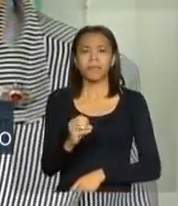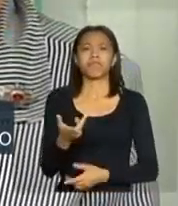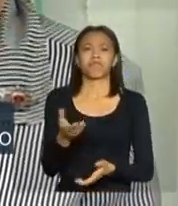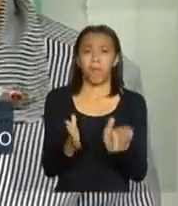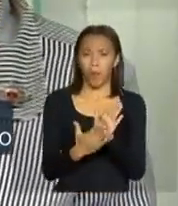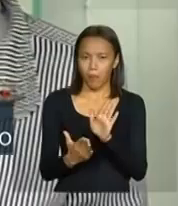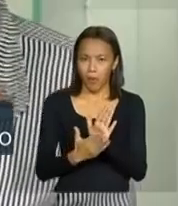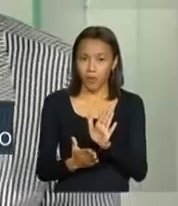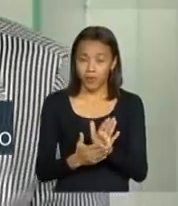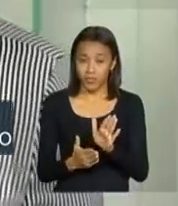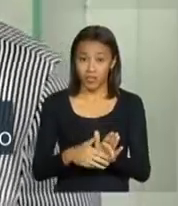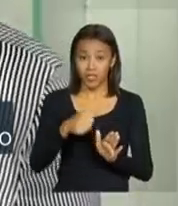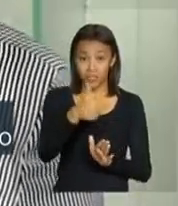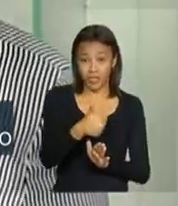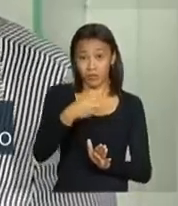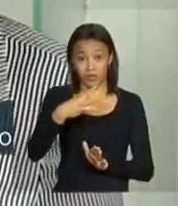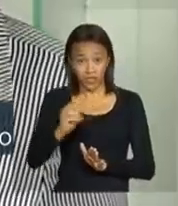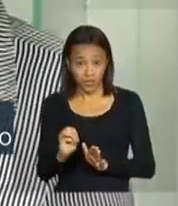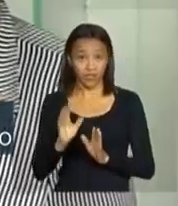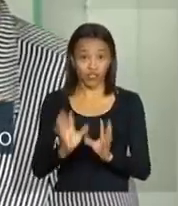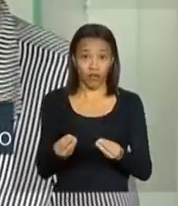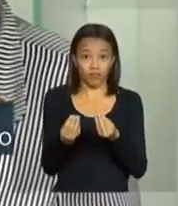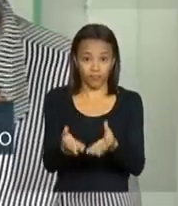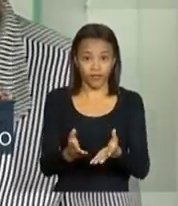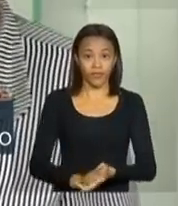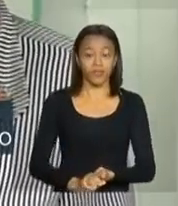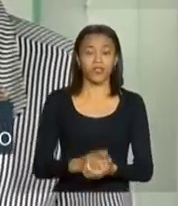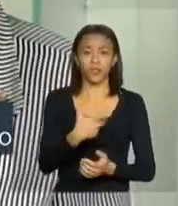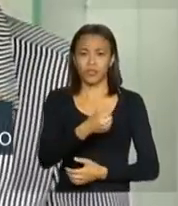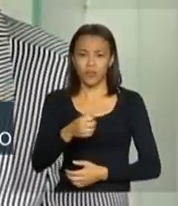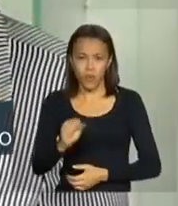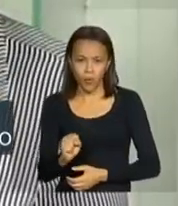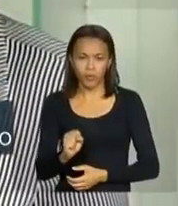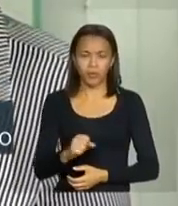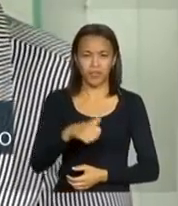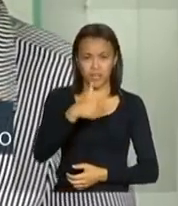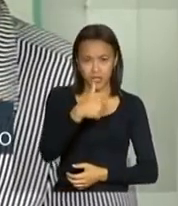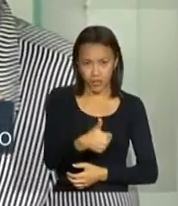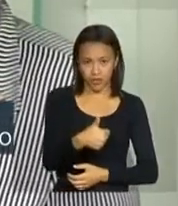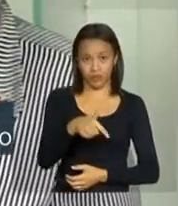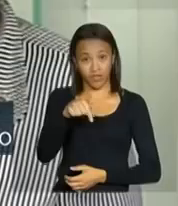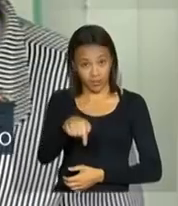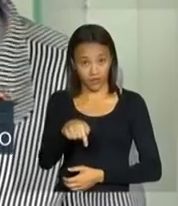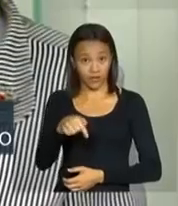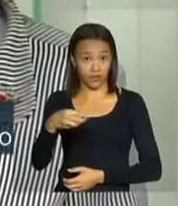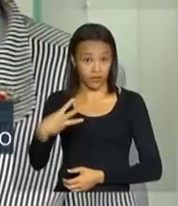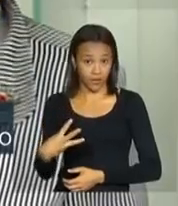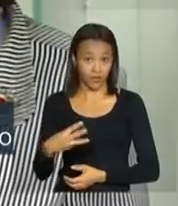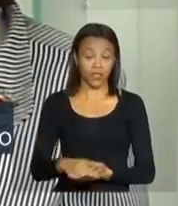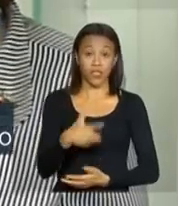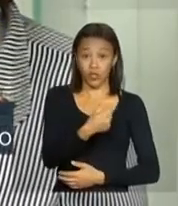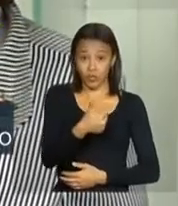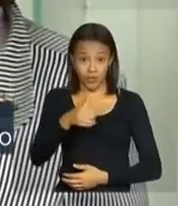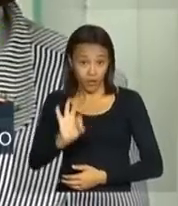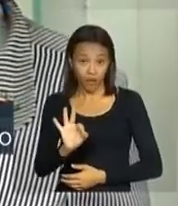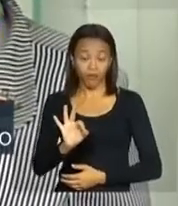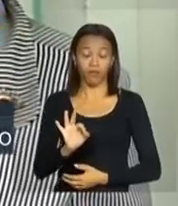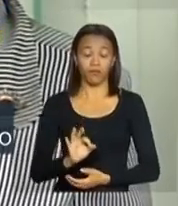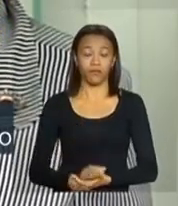recomendadas. Em 2008, 363, 173 recomendadas. Em 2010,